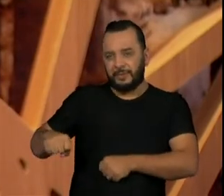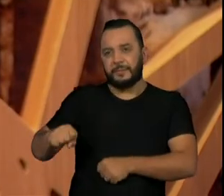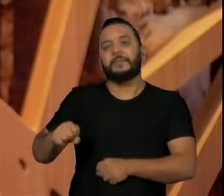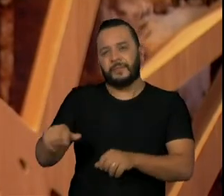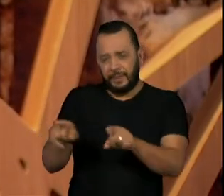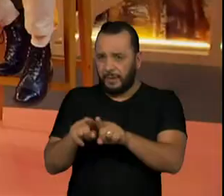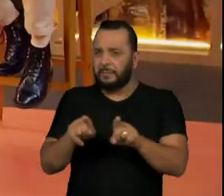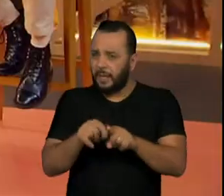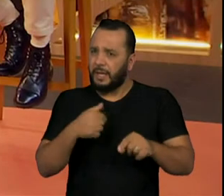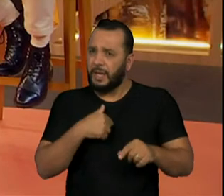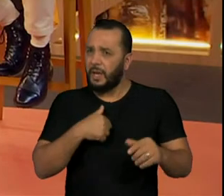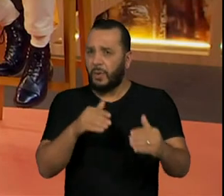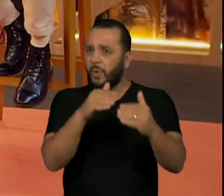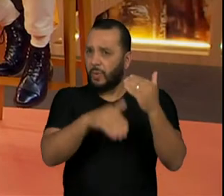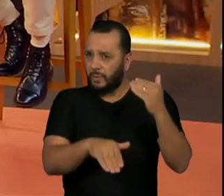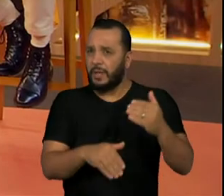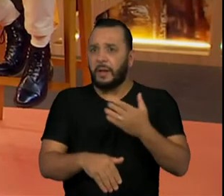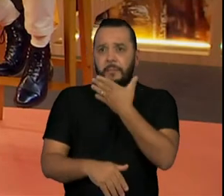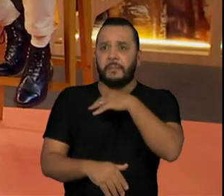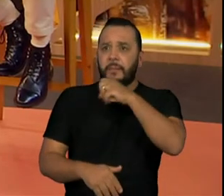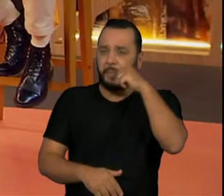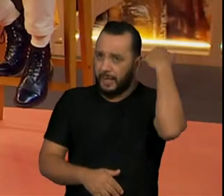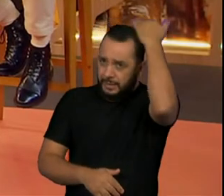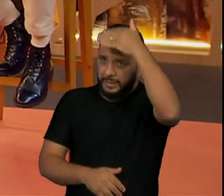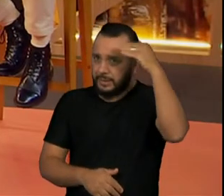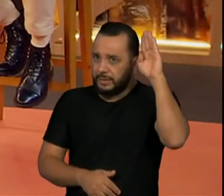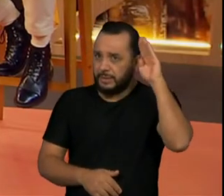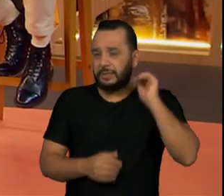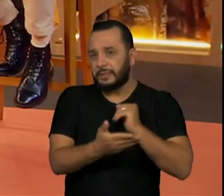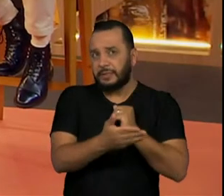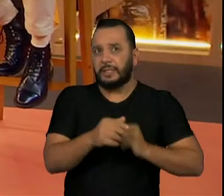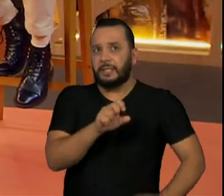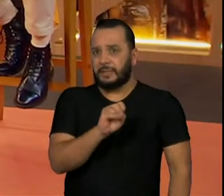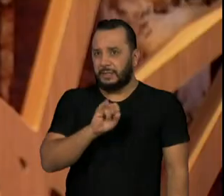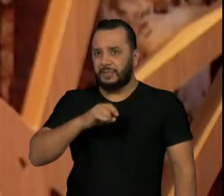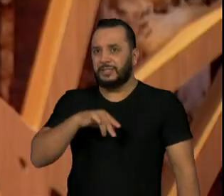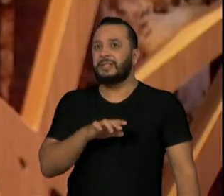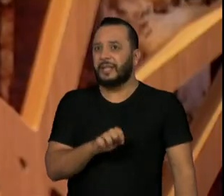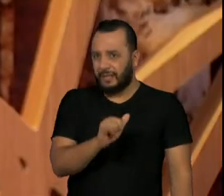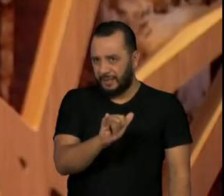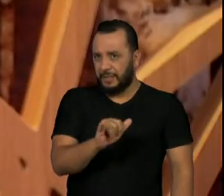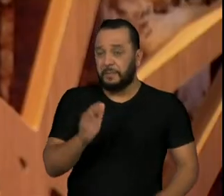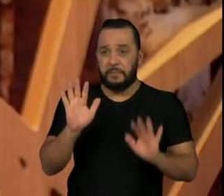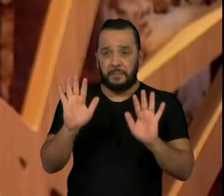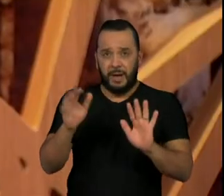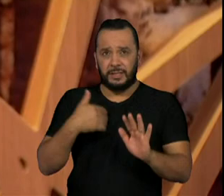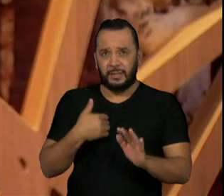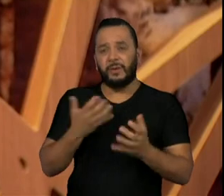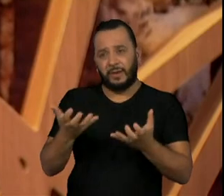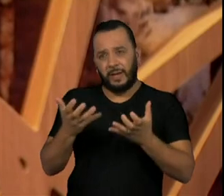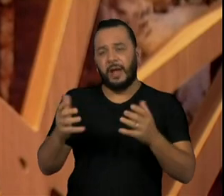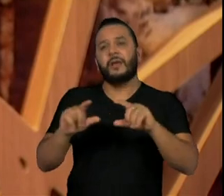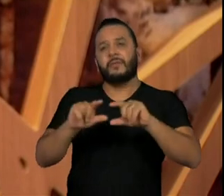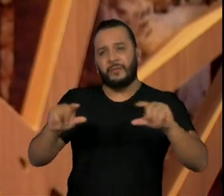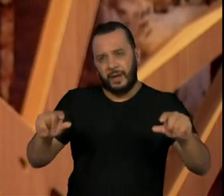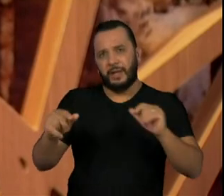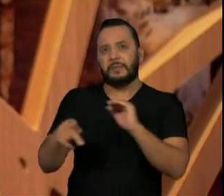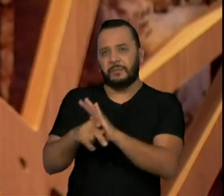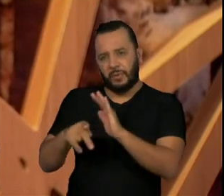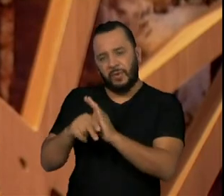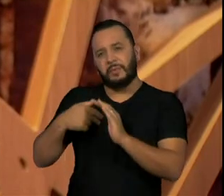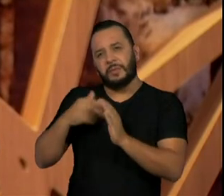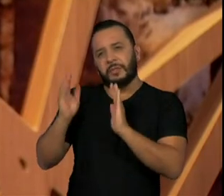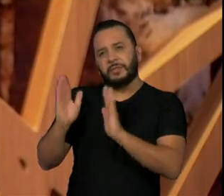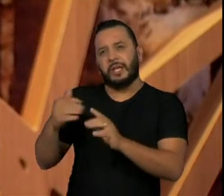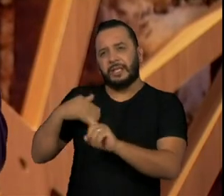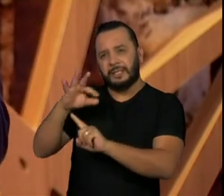haverá também com o Pai Sidney. Mas eu quero elencar aqui um provérbio, já atribuíram a Santo Agostinho, Tertuliano,